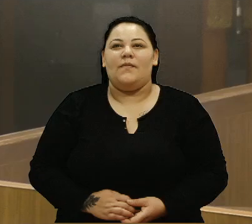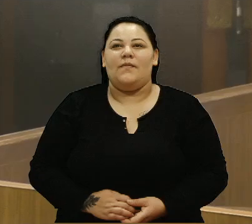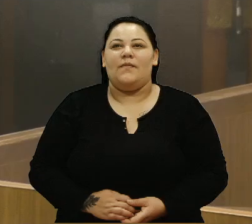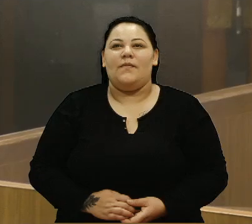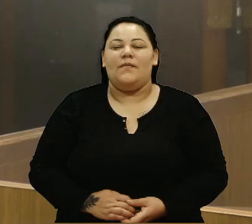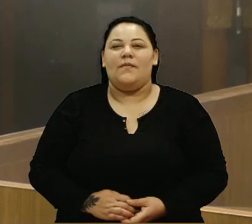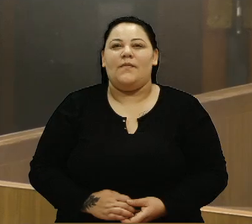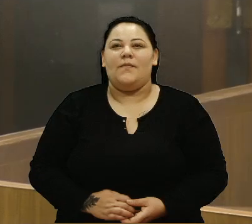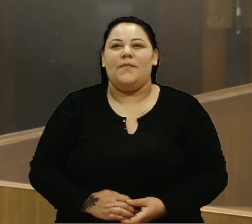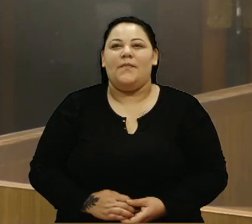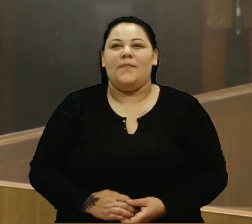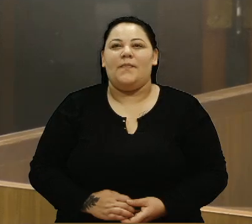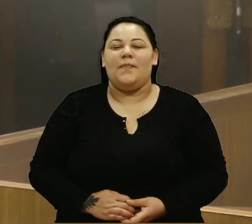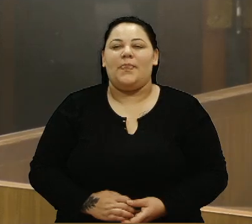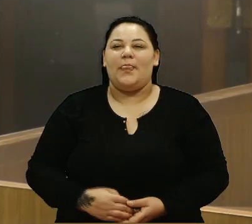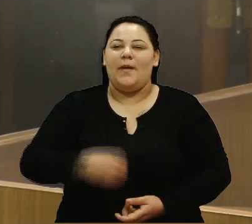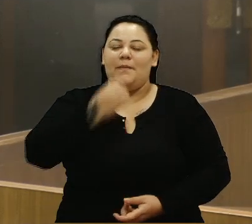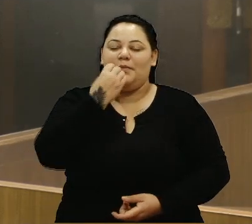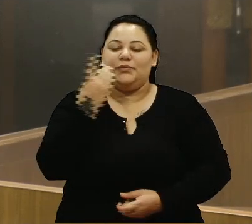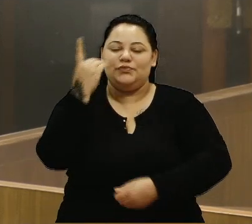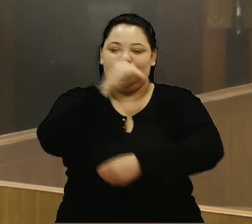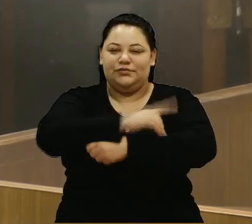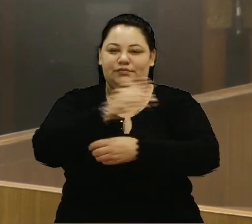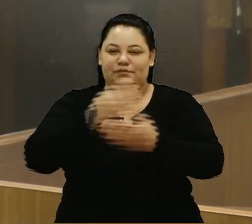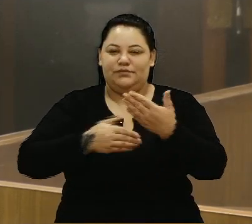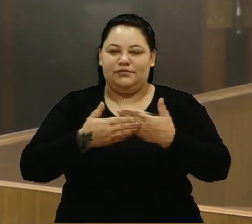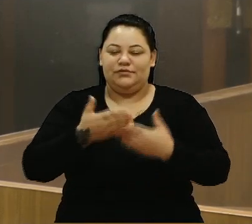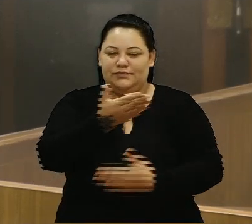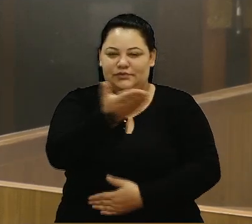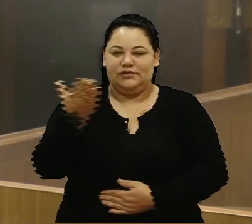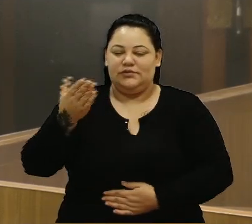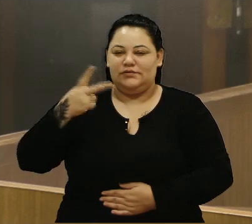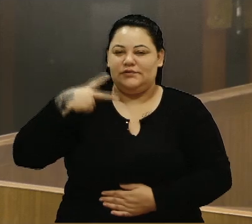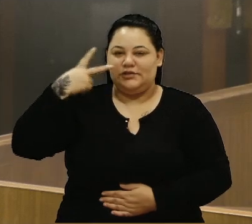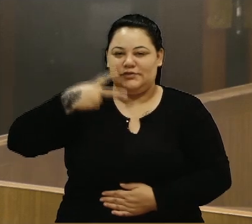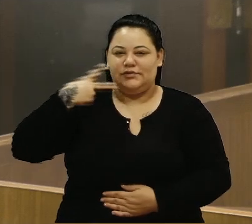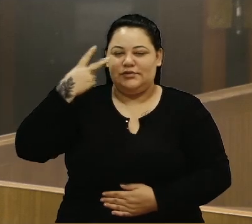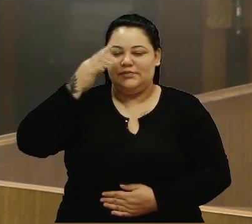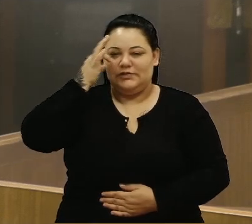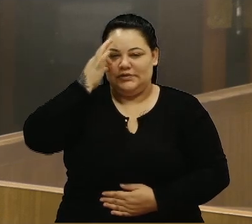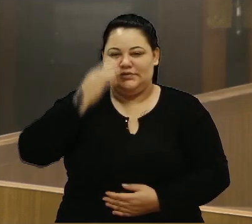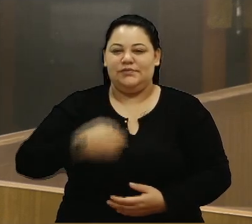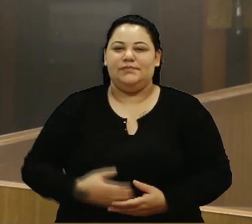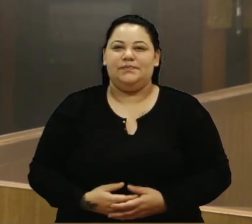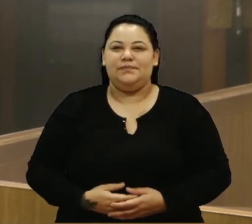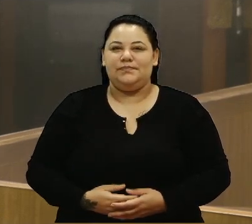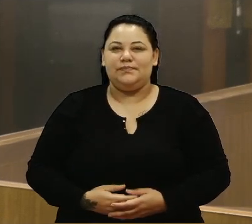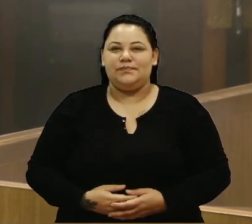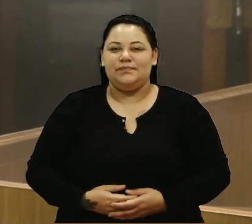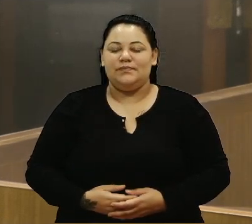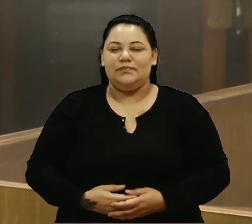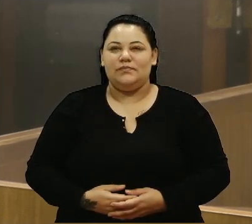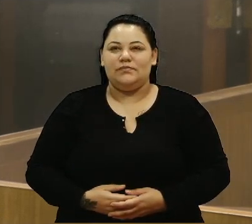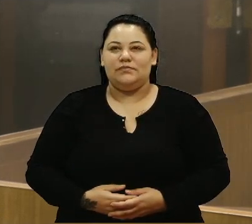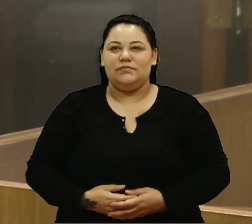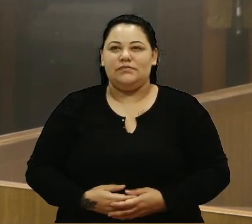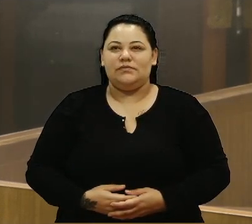Bom dia a todos, nossos vereadores, nossas vereadoras. Eu quero